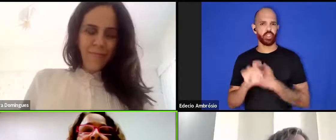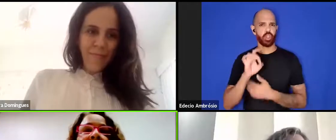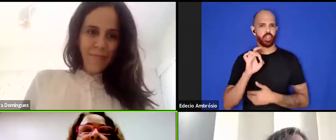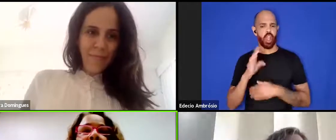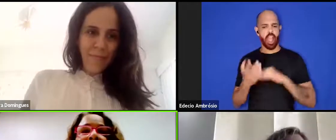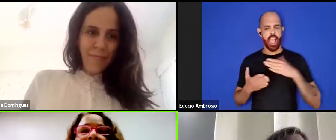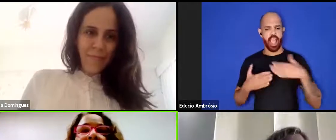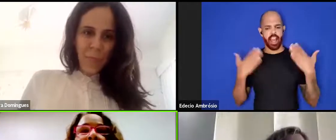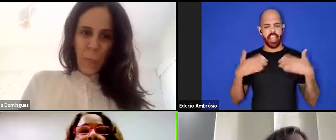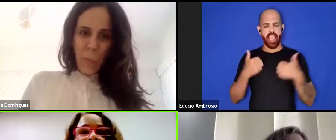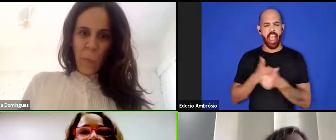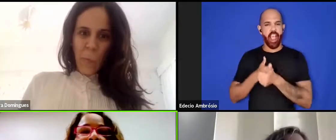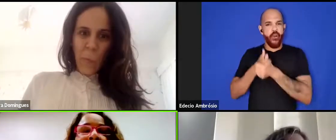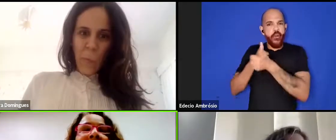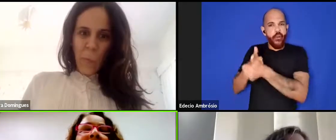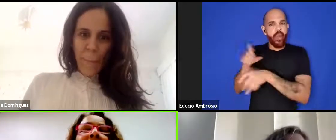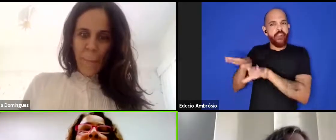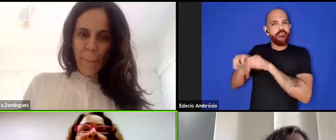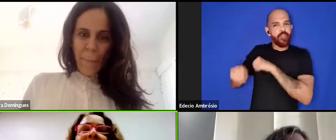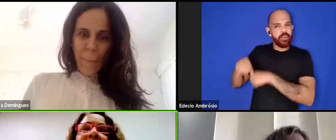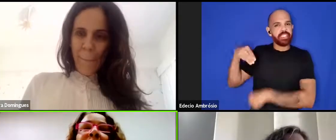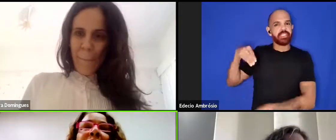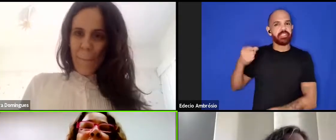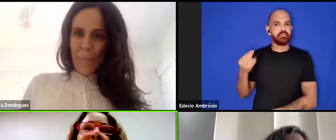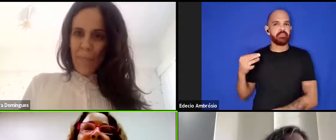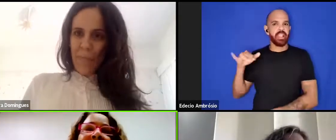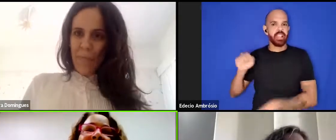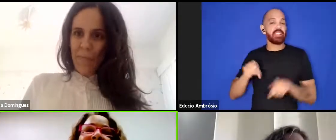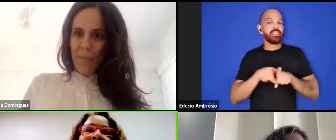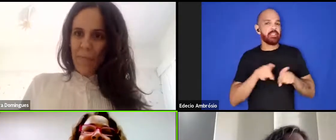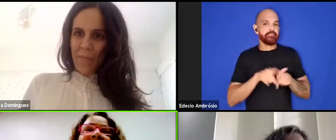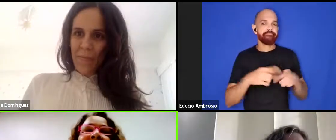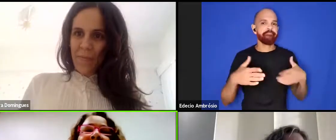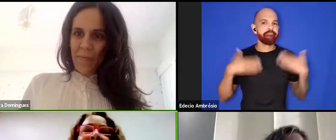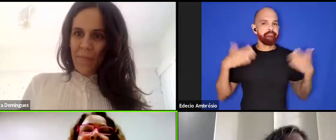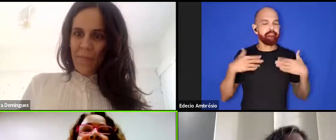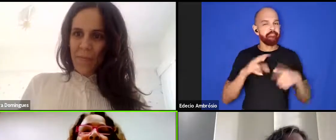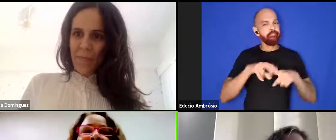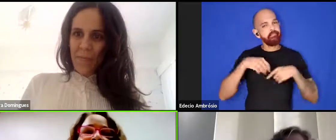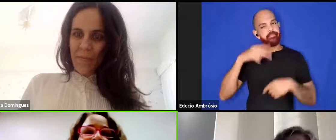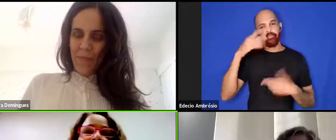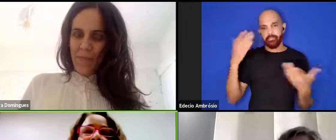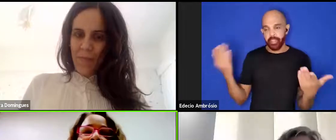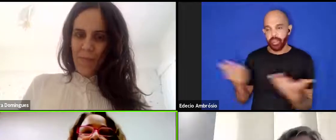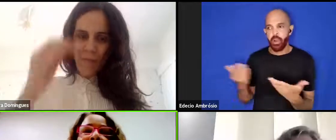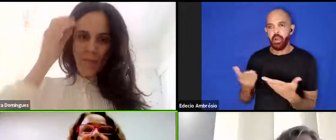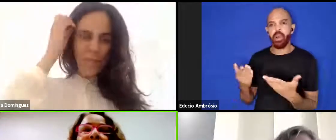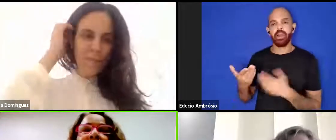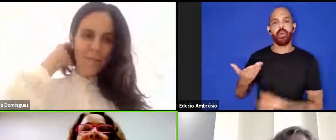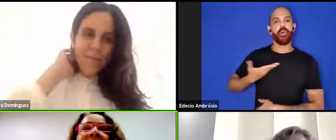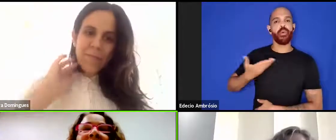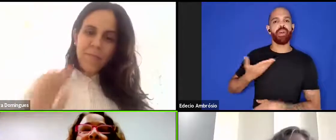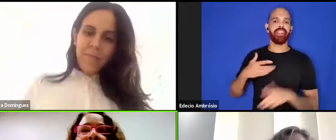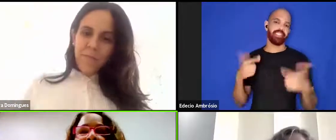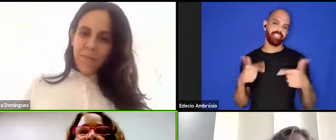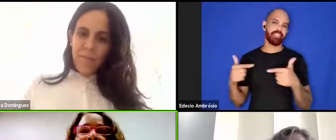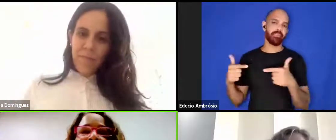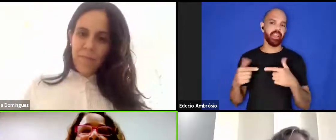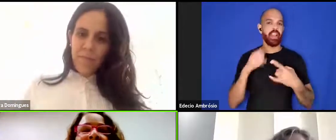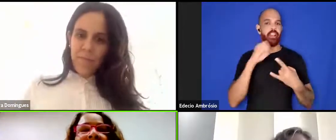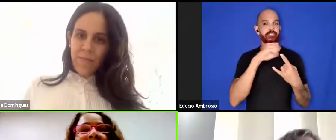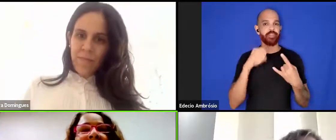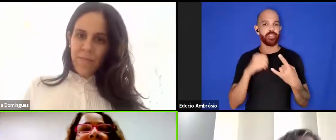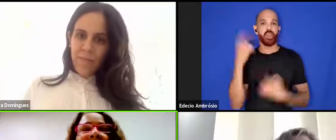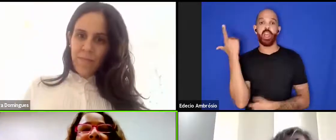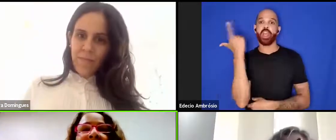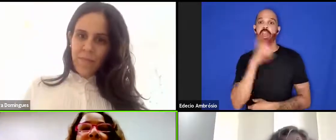ter acompanhado a formação da Maíra, mas, sobretudo, porque hoje ela é minha colega de trabalho. A Fiocruz ganhou,